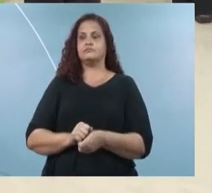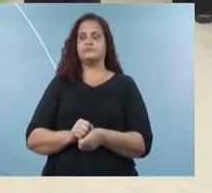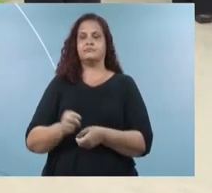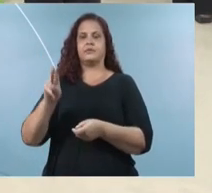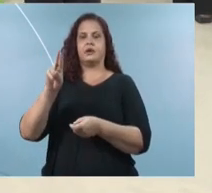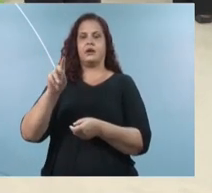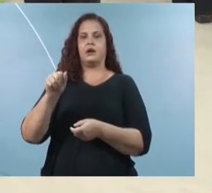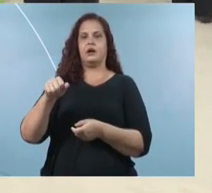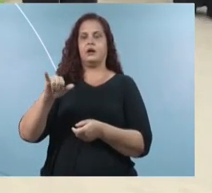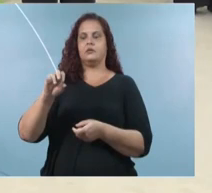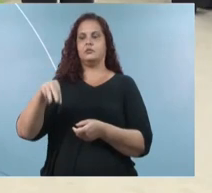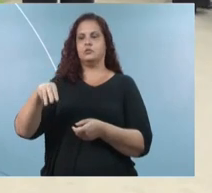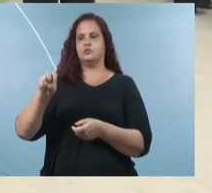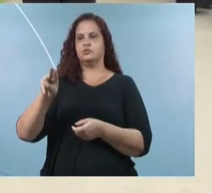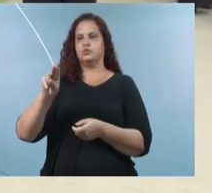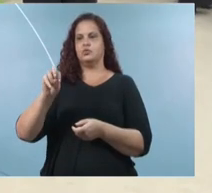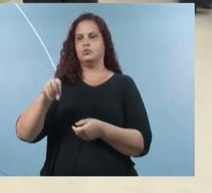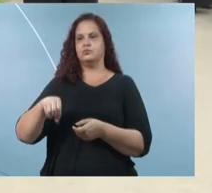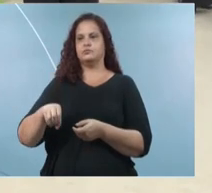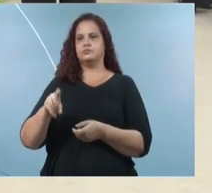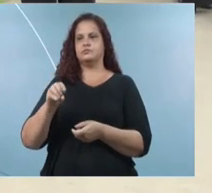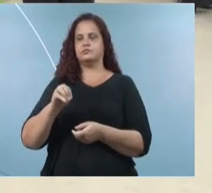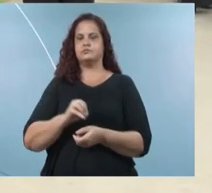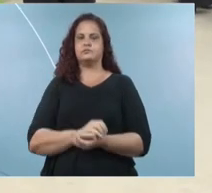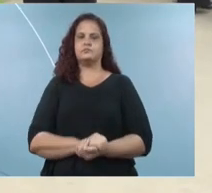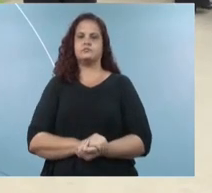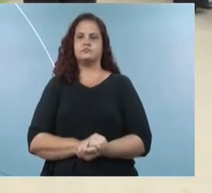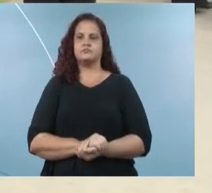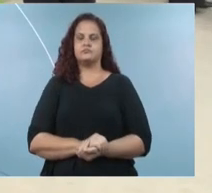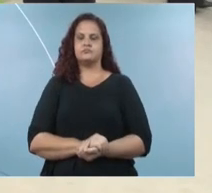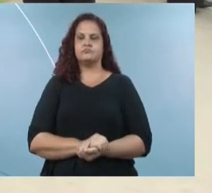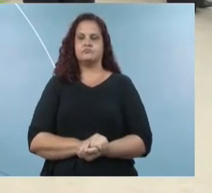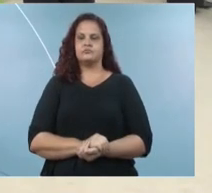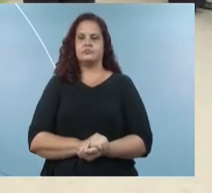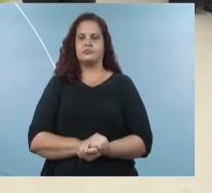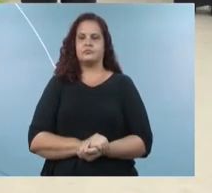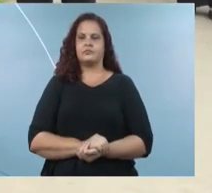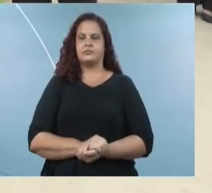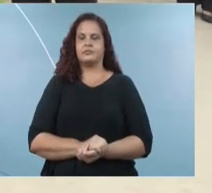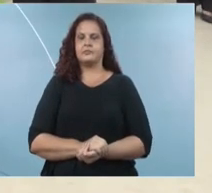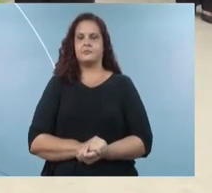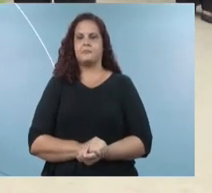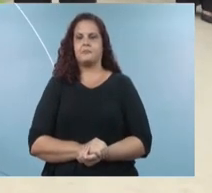entrega da placa à senhora Severina dos Ramos de Oliveira Silva.